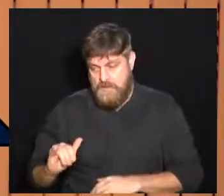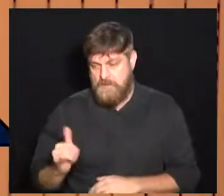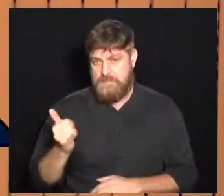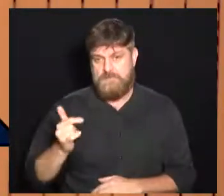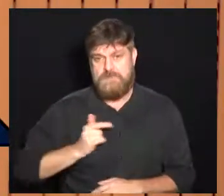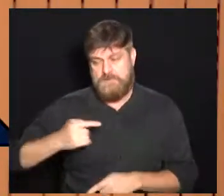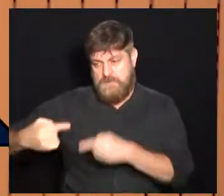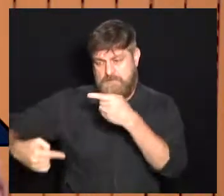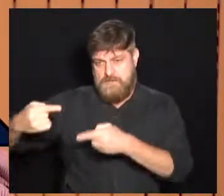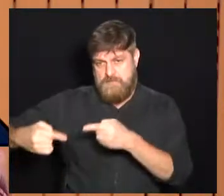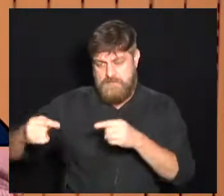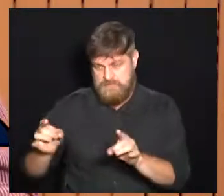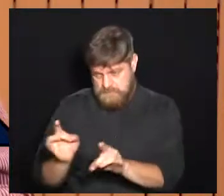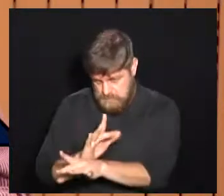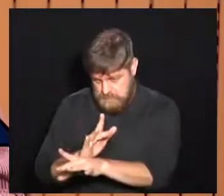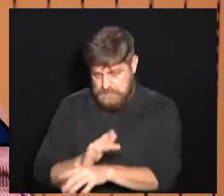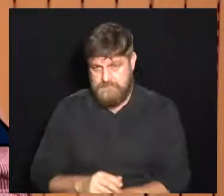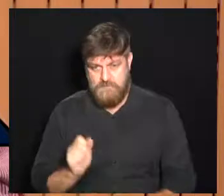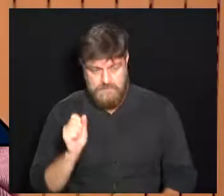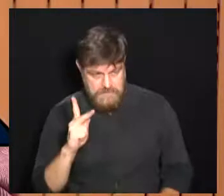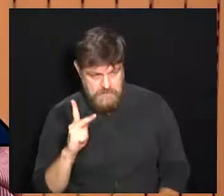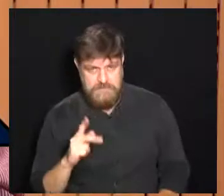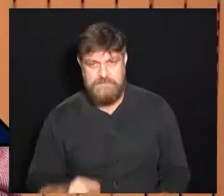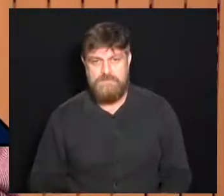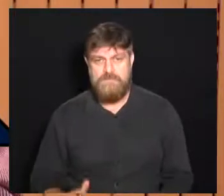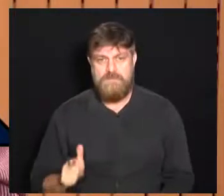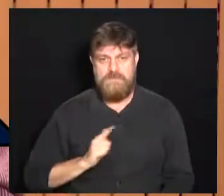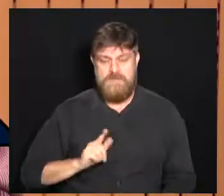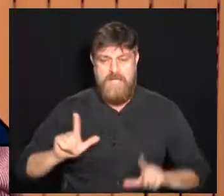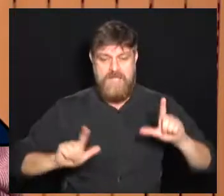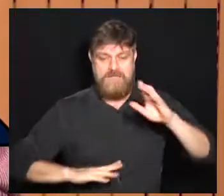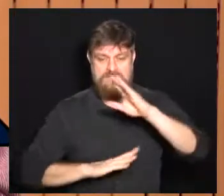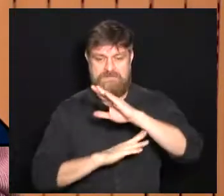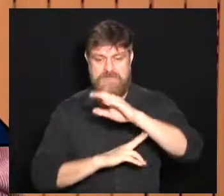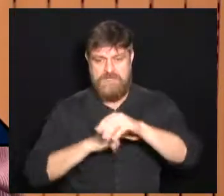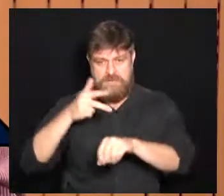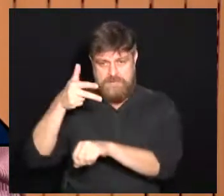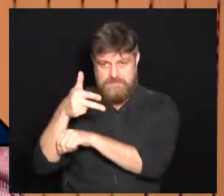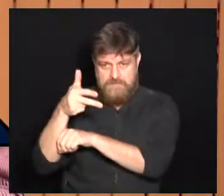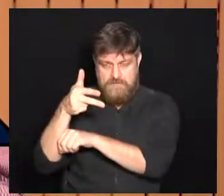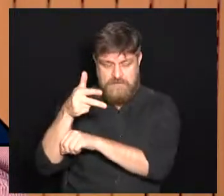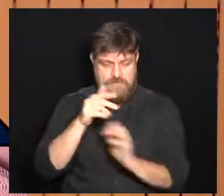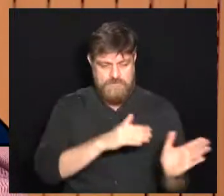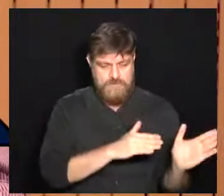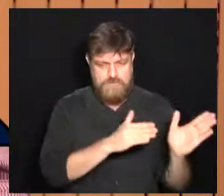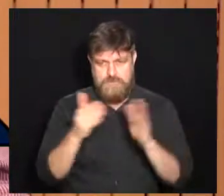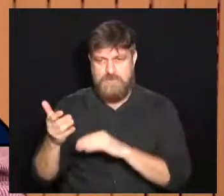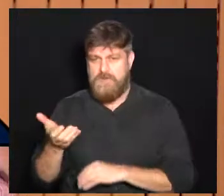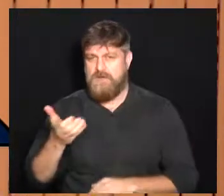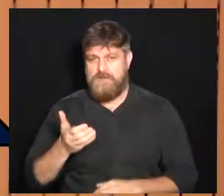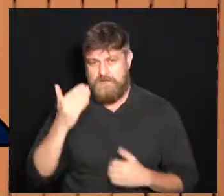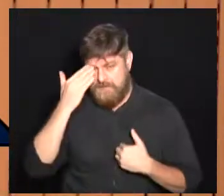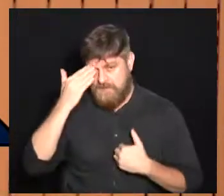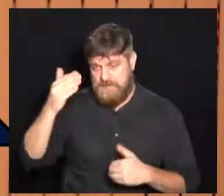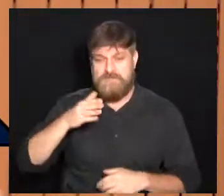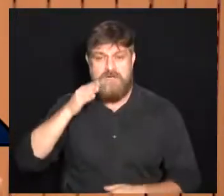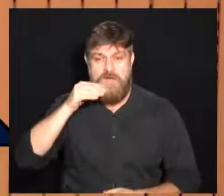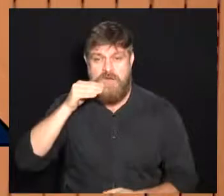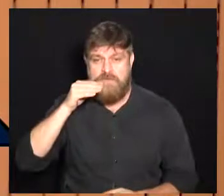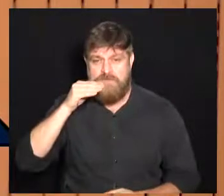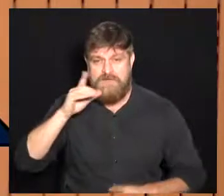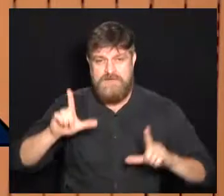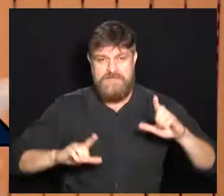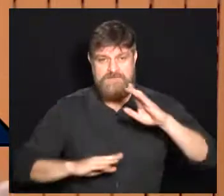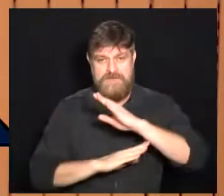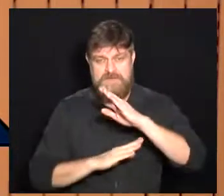desse debate, ok? Nós estamos ao vivo na TV Câmara e quero, então, agradecer a todos os funcionários da TV Câmara